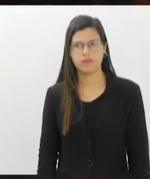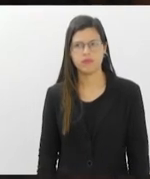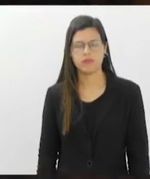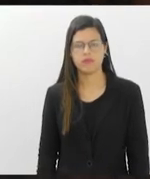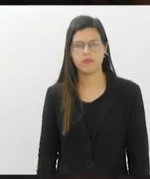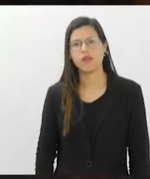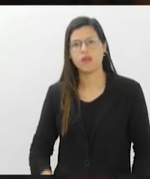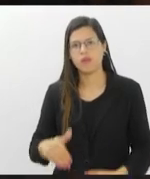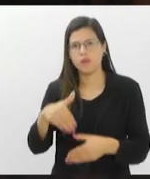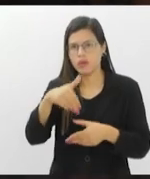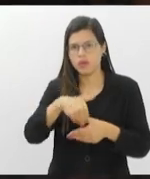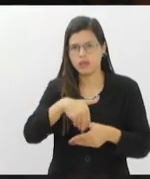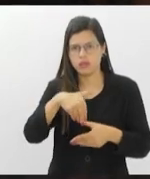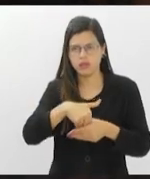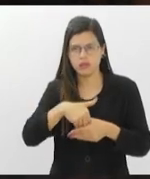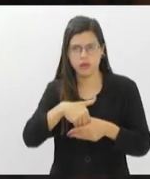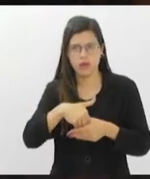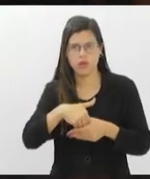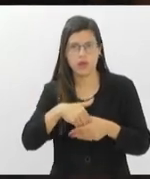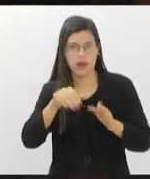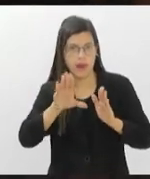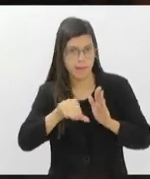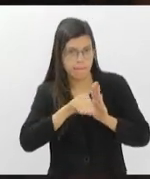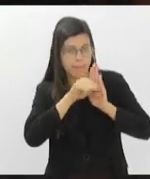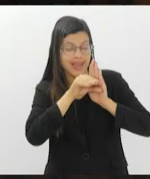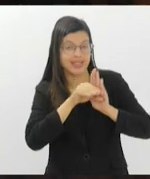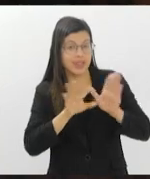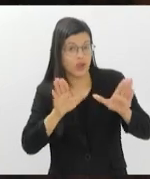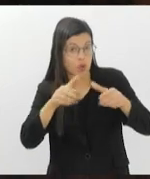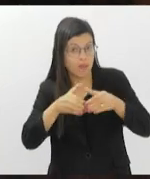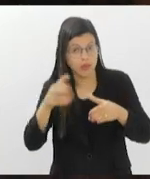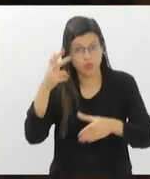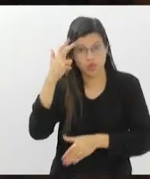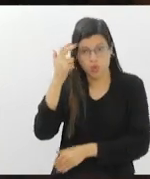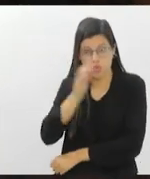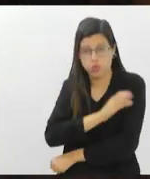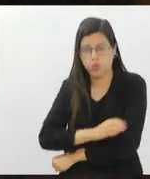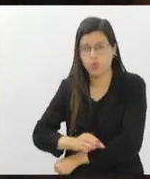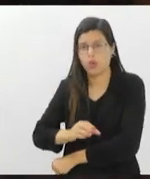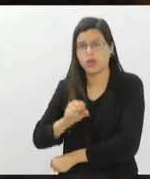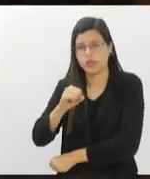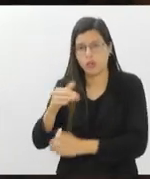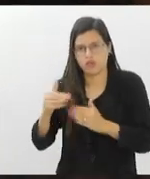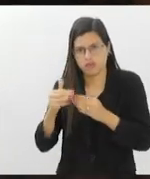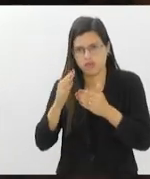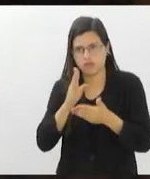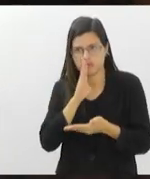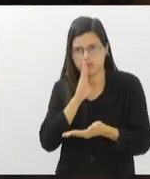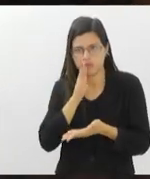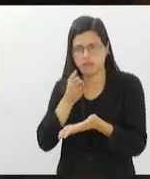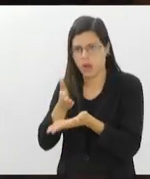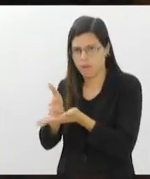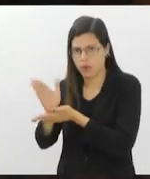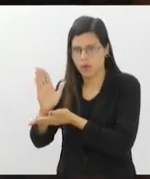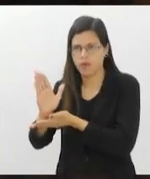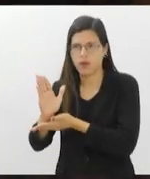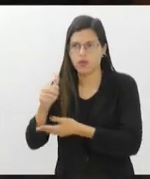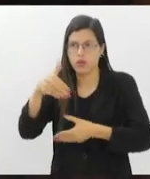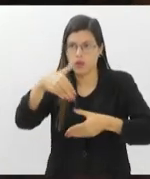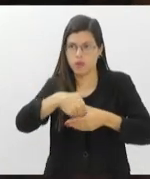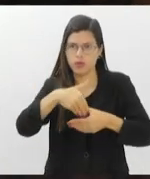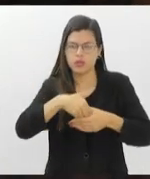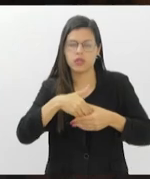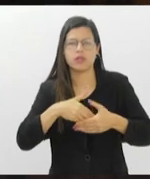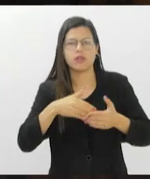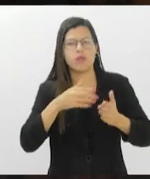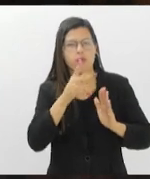Em votação, as emendas da Comissão de Cultura. Os senhores que aprovam, permaneçam como estão. Aprovado em votação o